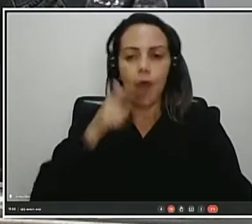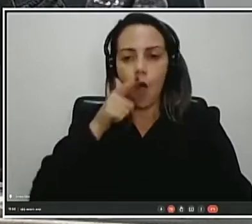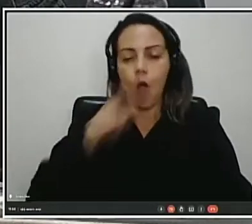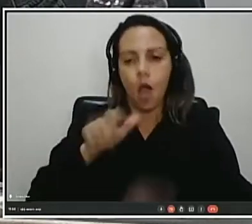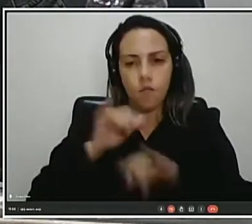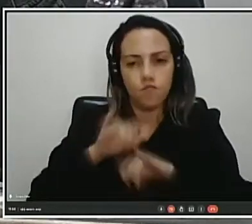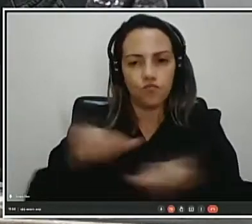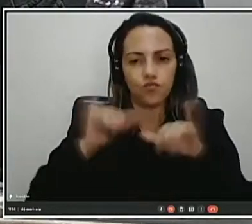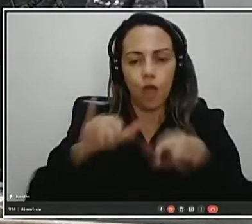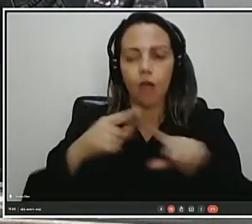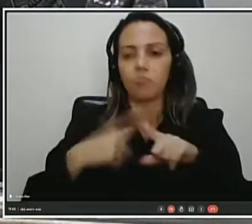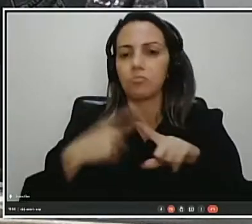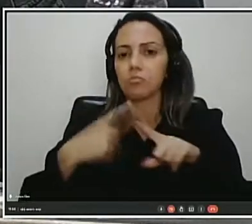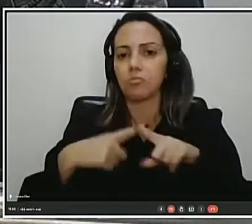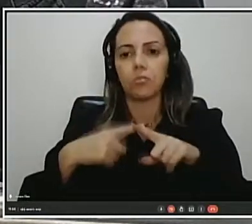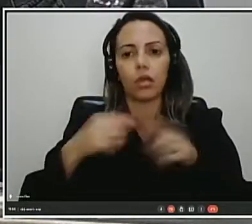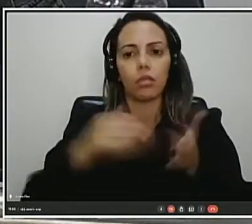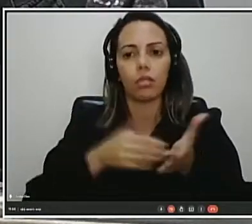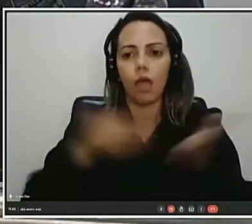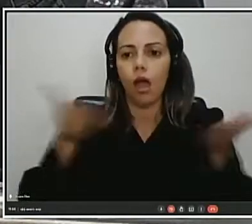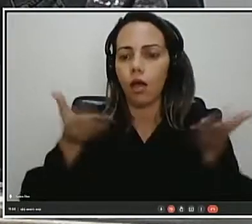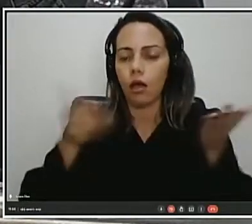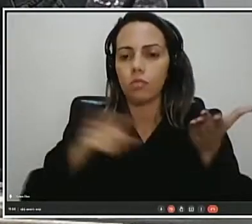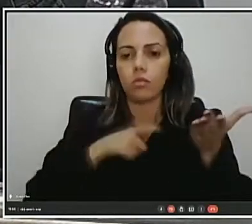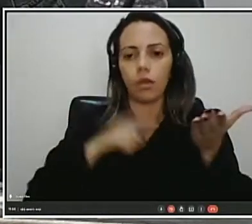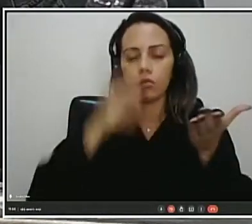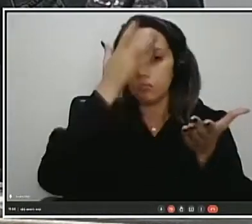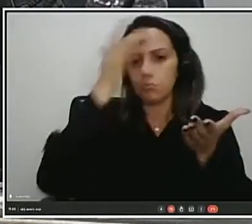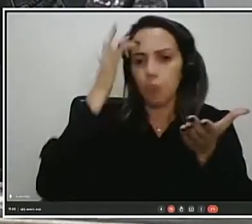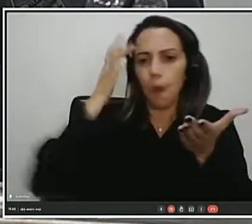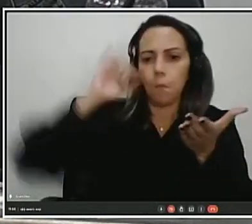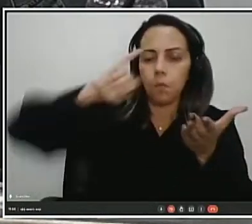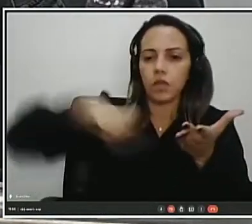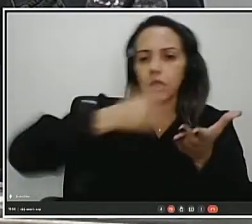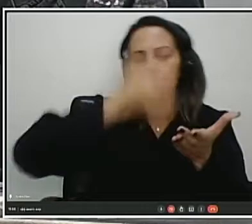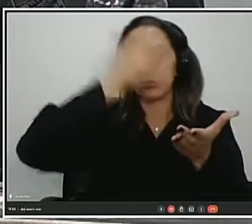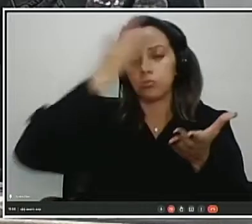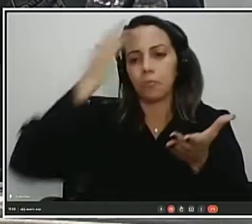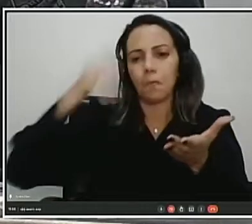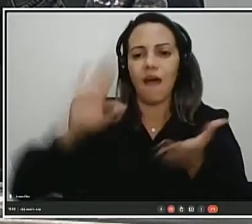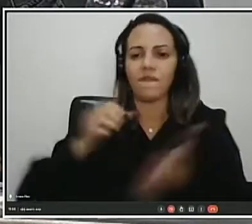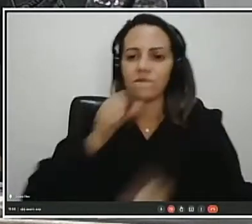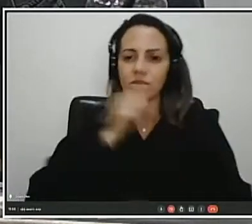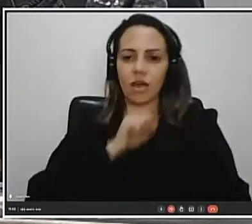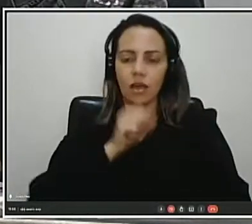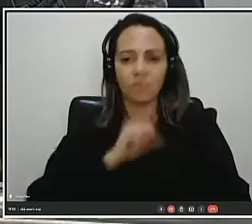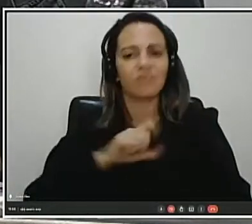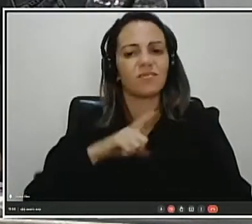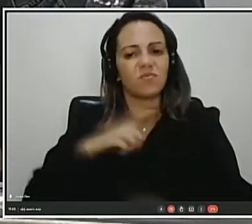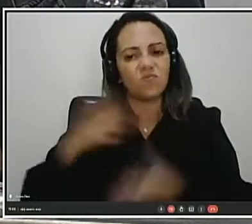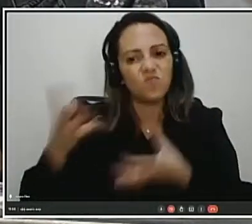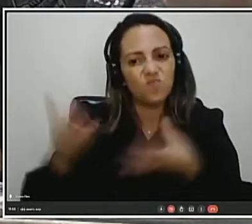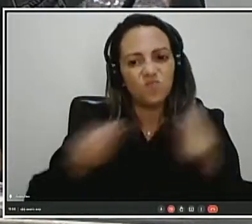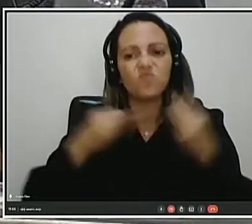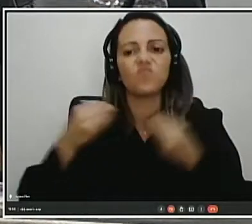inconcebível que ainda hoje a gente tenha essa situação, mas nós temos, e muitas